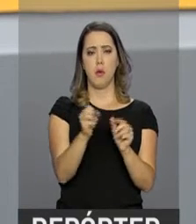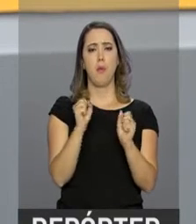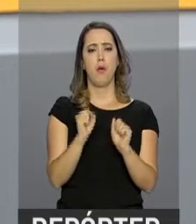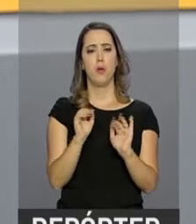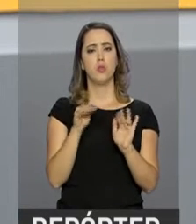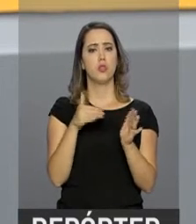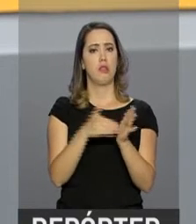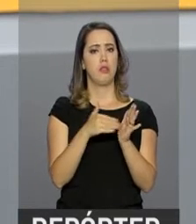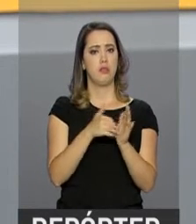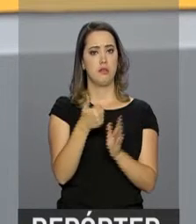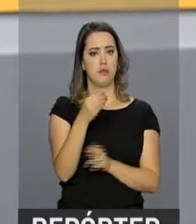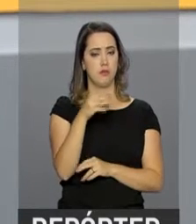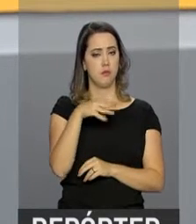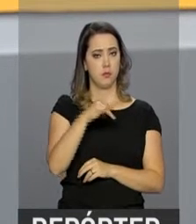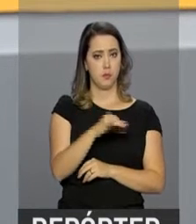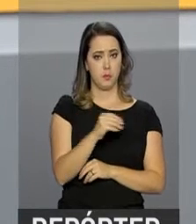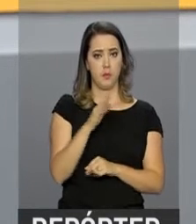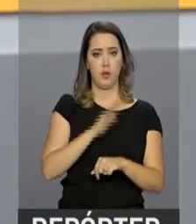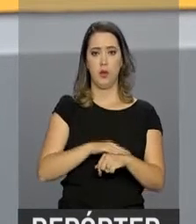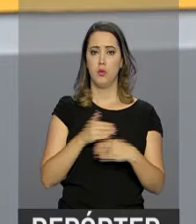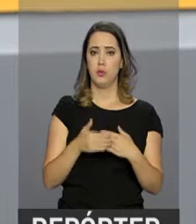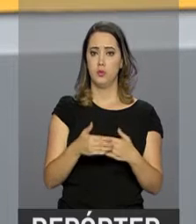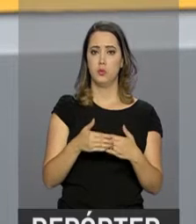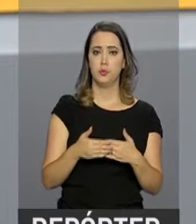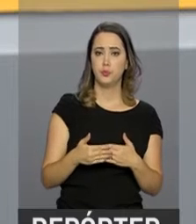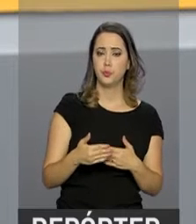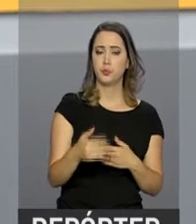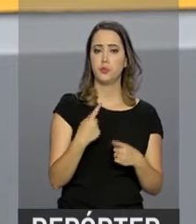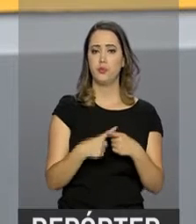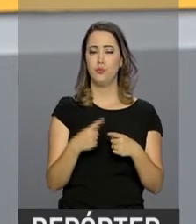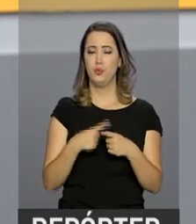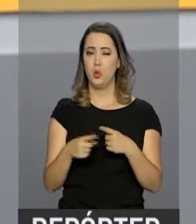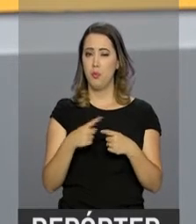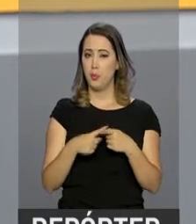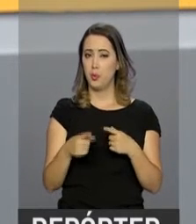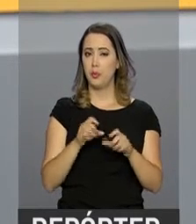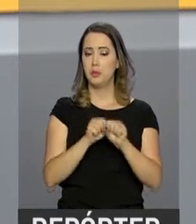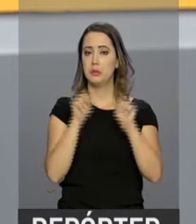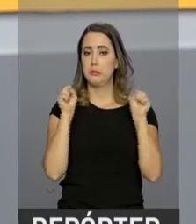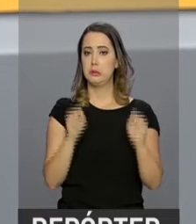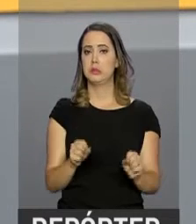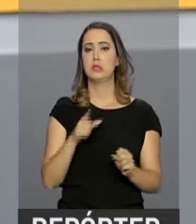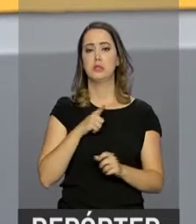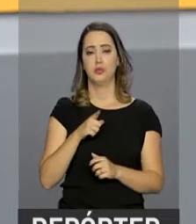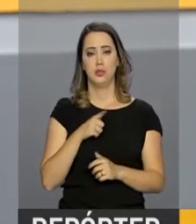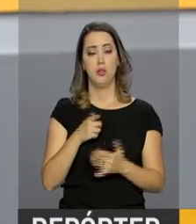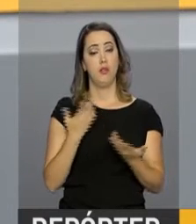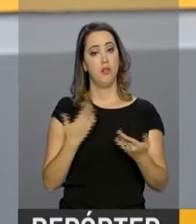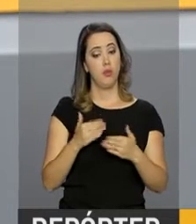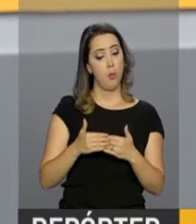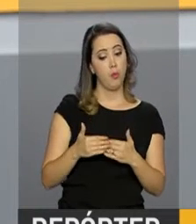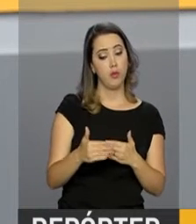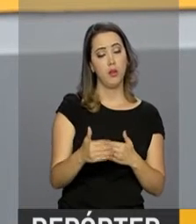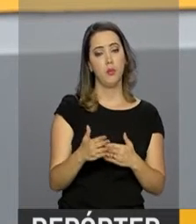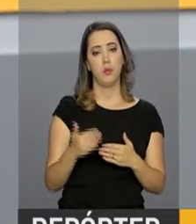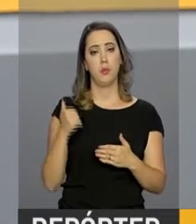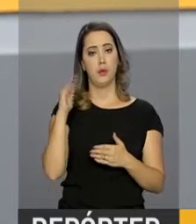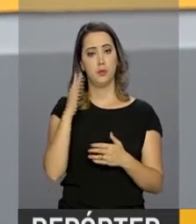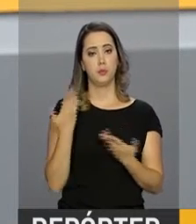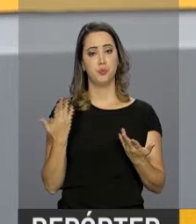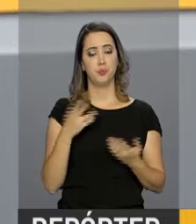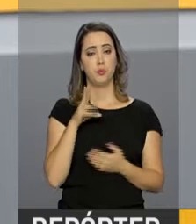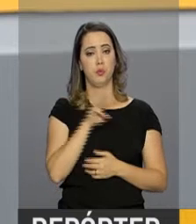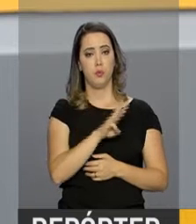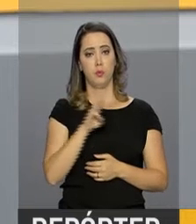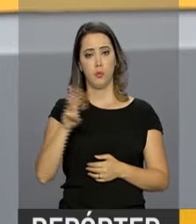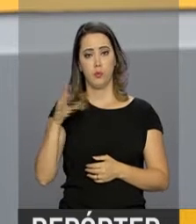quinta-feira, dia 10 de maio. O prazo foi estendido por causa de instabilidades do sistema SIS-FIES. Para mais